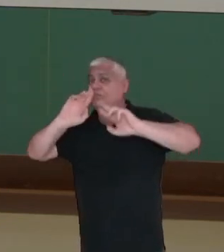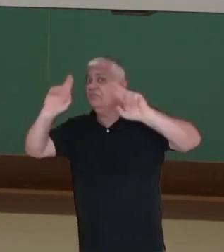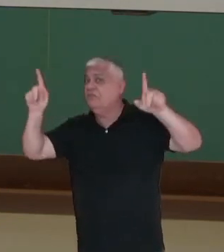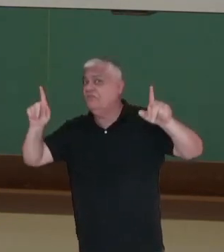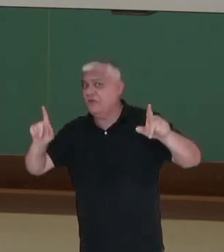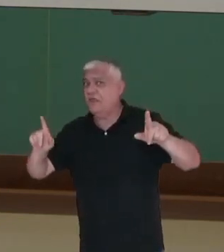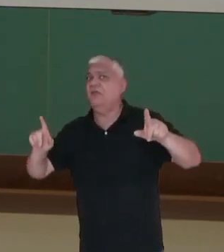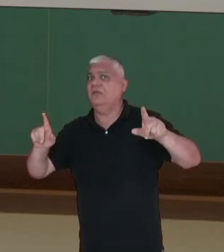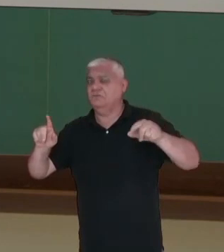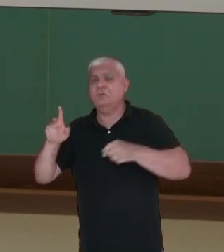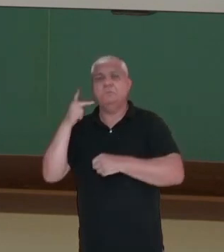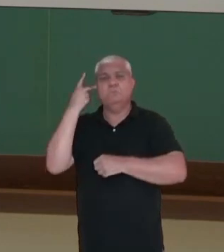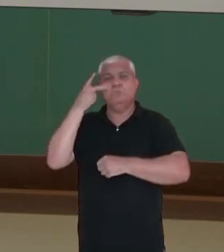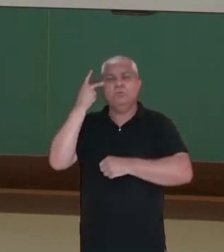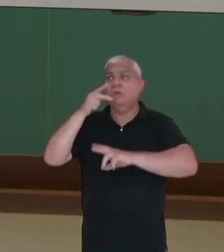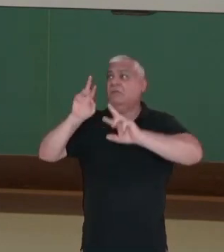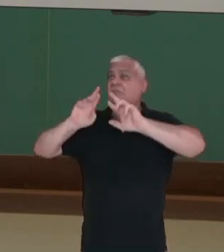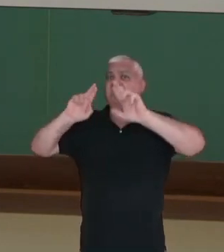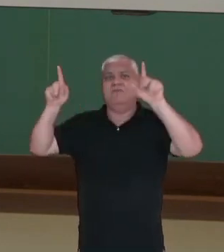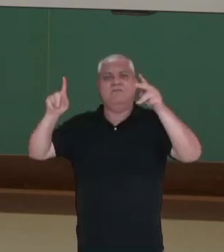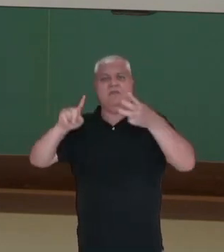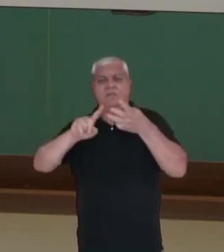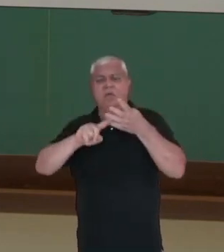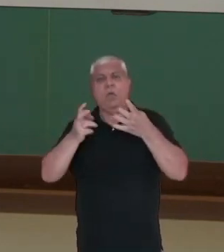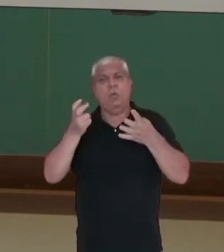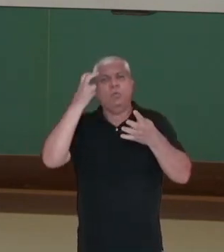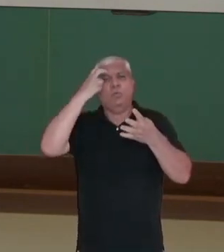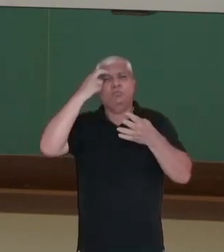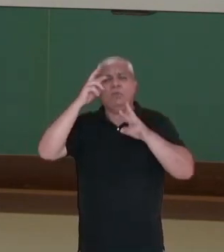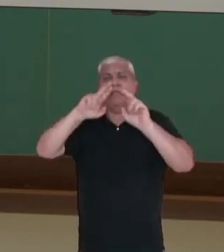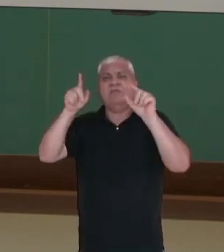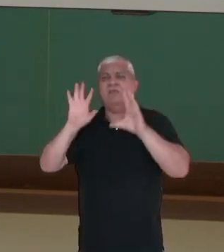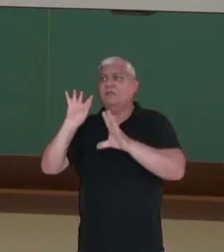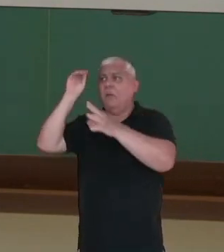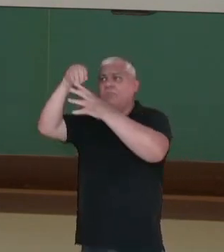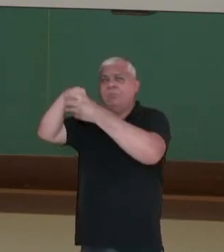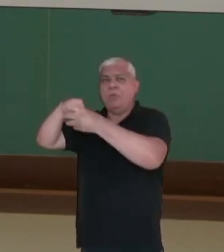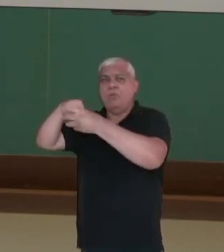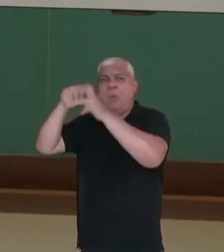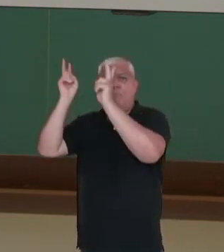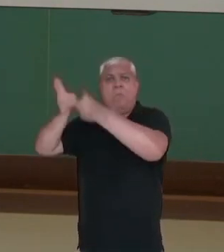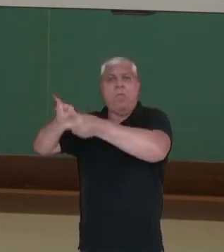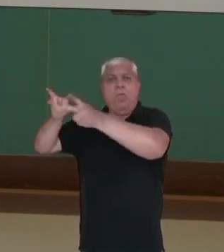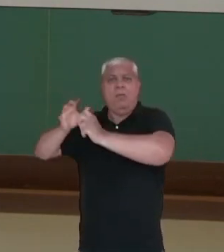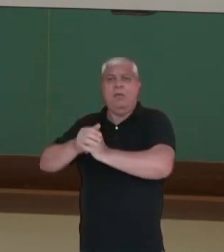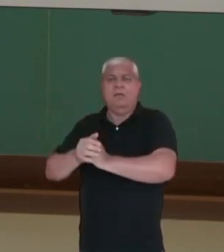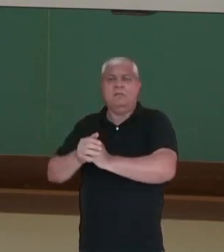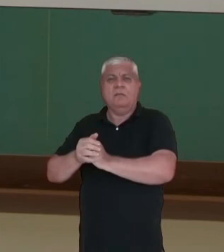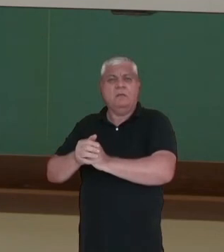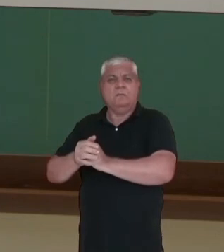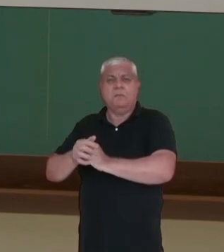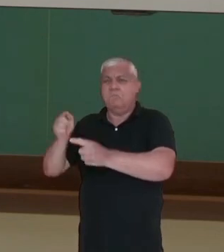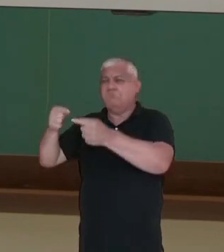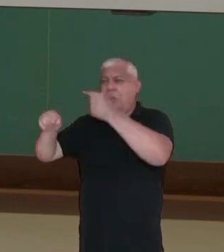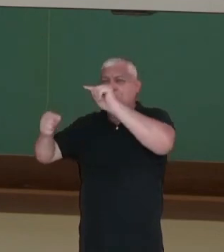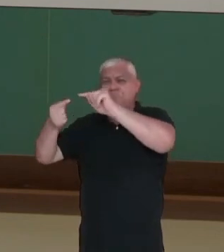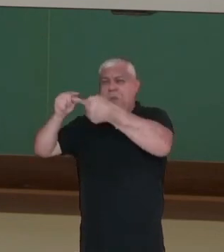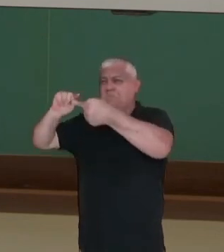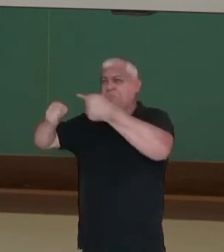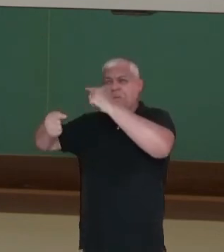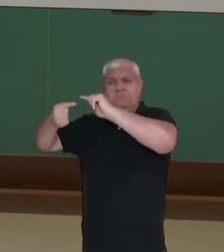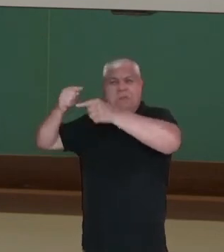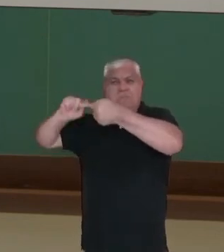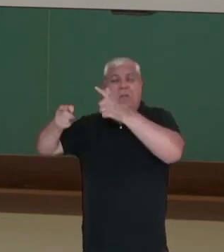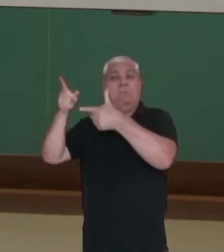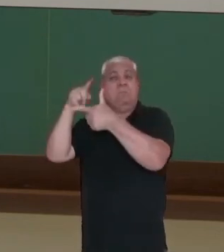pensamentos políticos diferentes e culturas diferentes e coloca tudo dentro do mesmo território. Então isso normalmente vai gerar